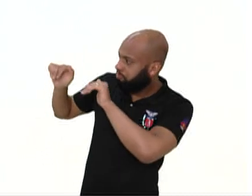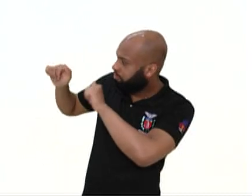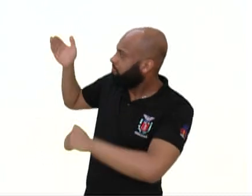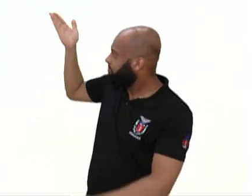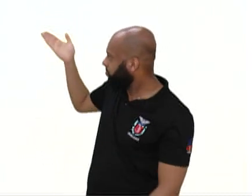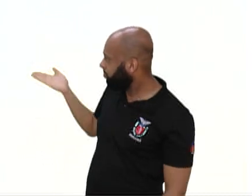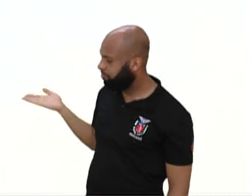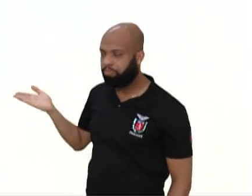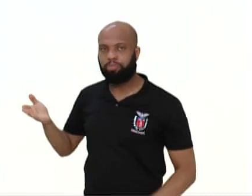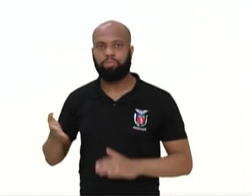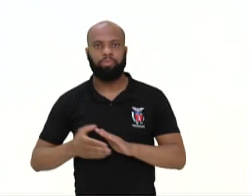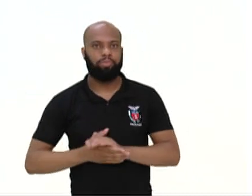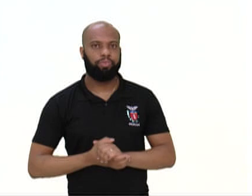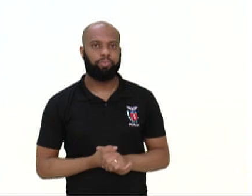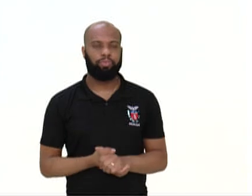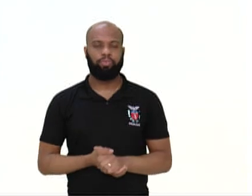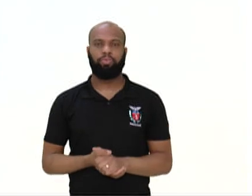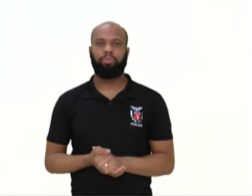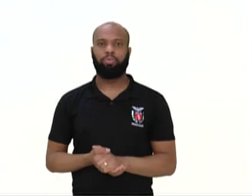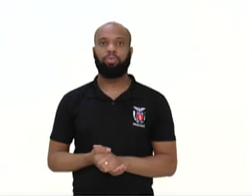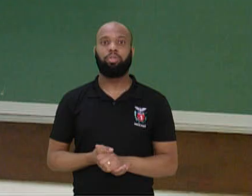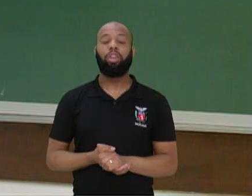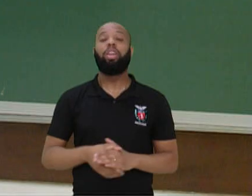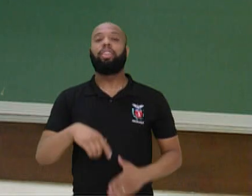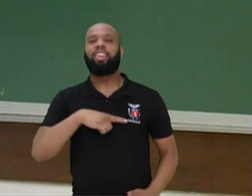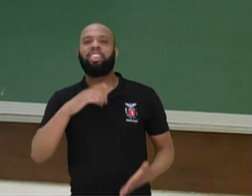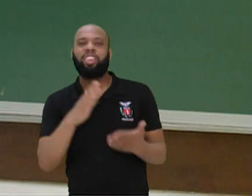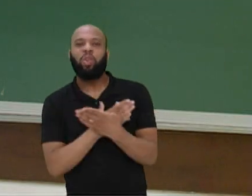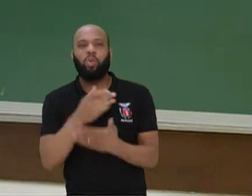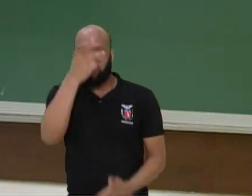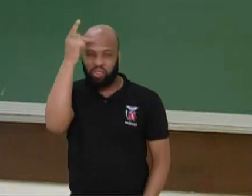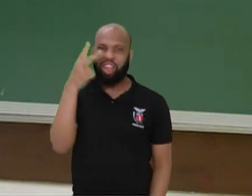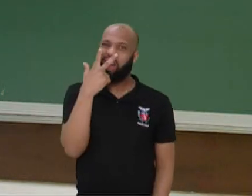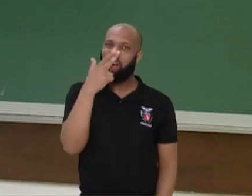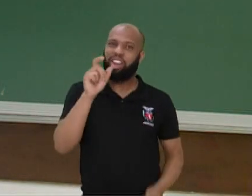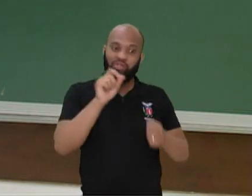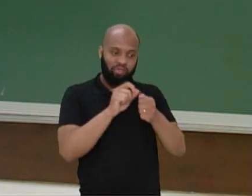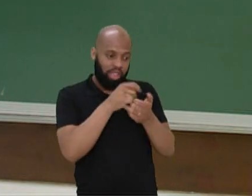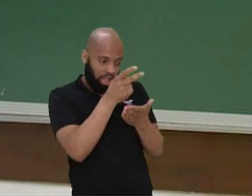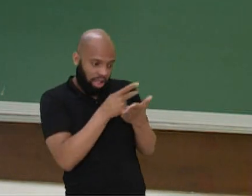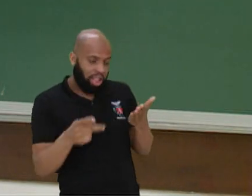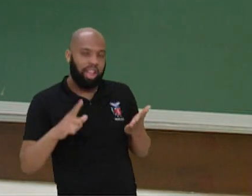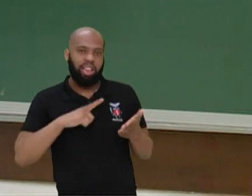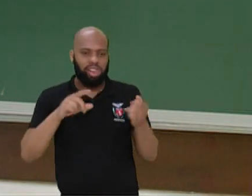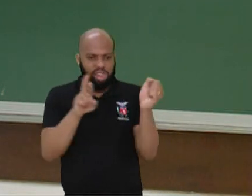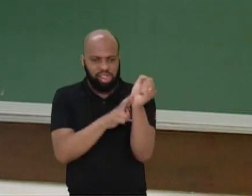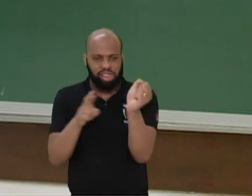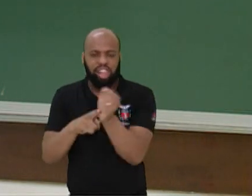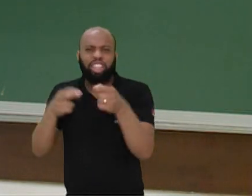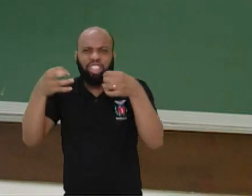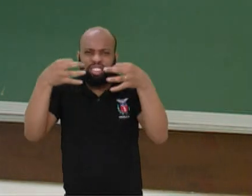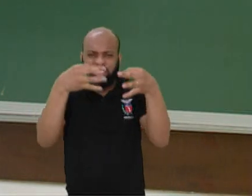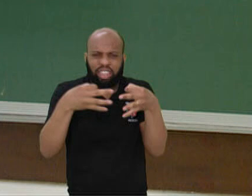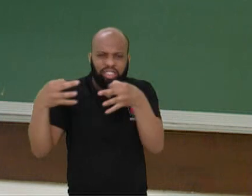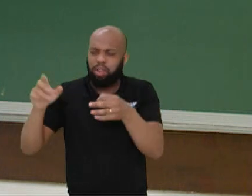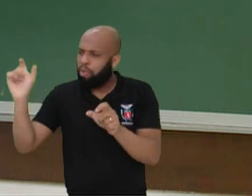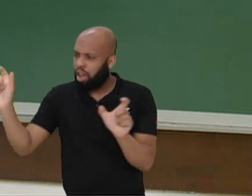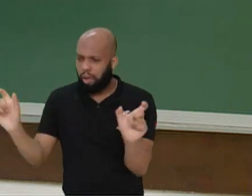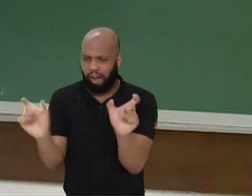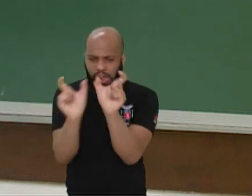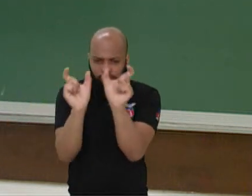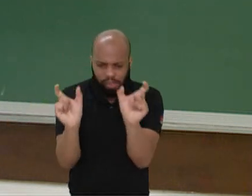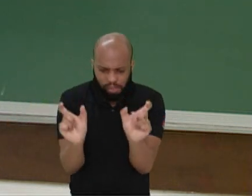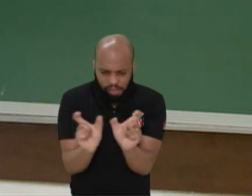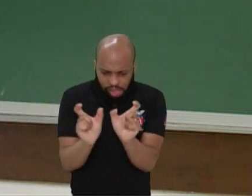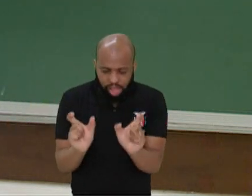há versos sem rimas. Então tem gente que acha que para fazer um poema tem que rimar, fica todo rimado. Não é obrigatório. Você